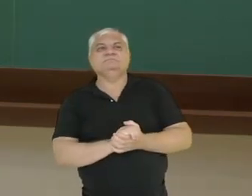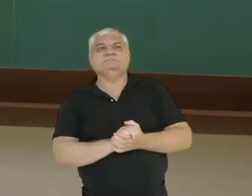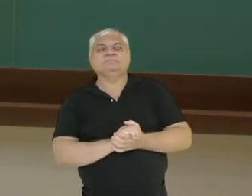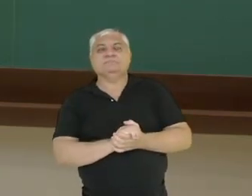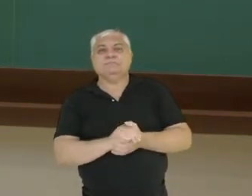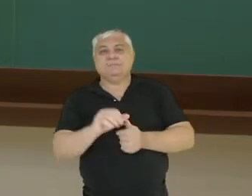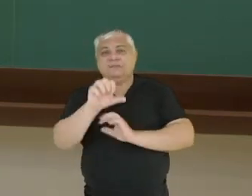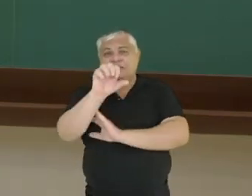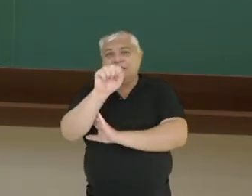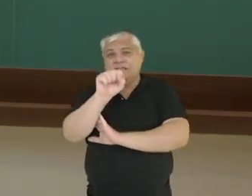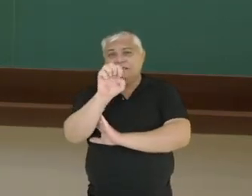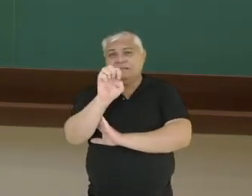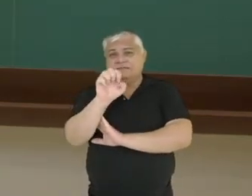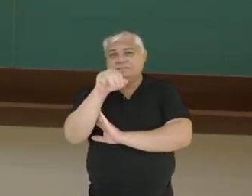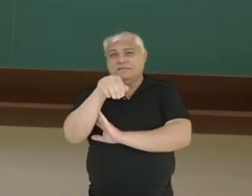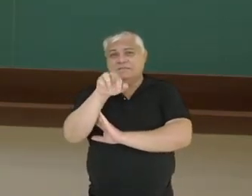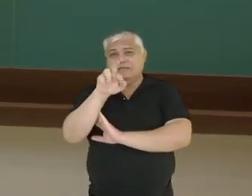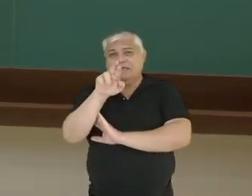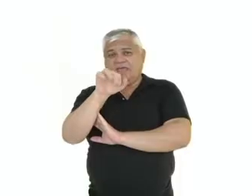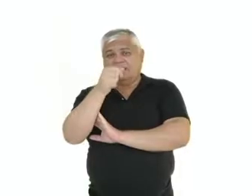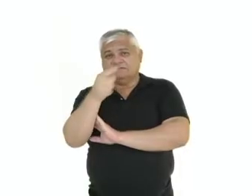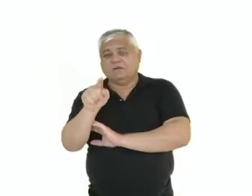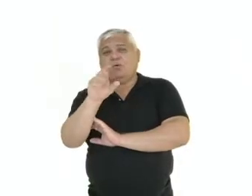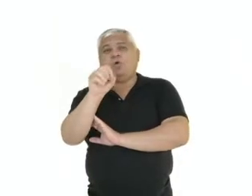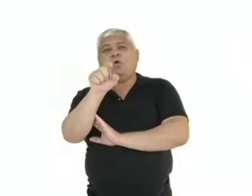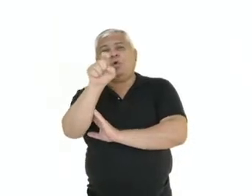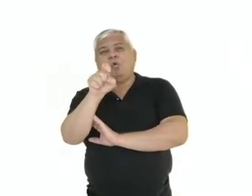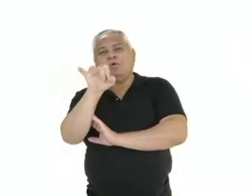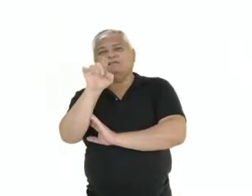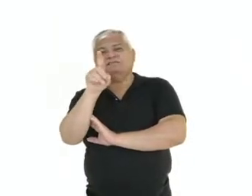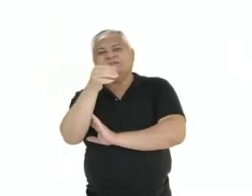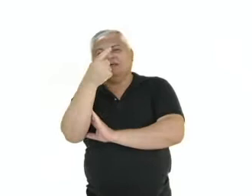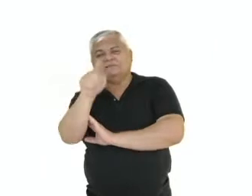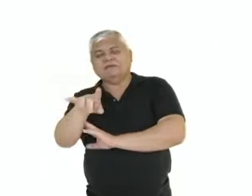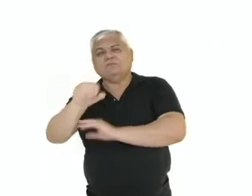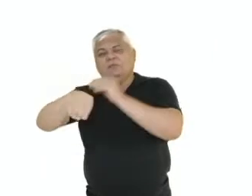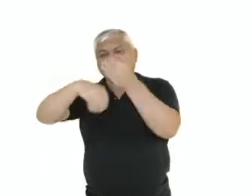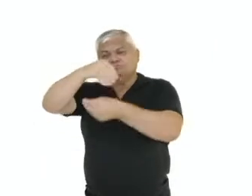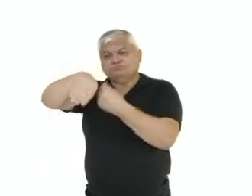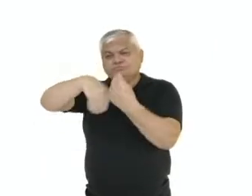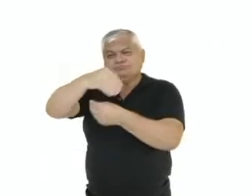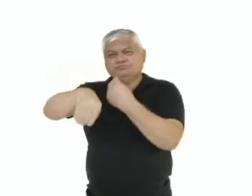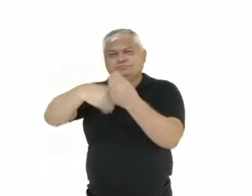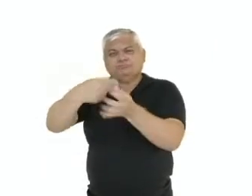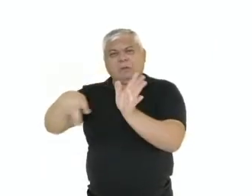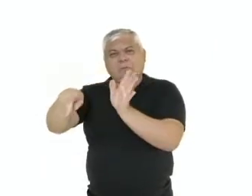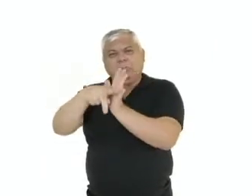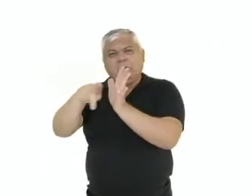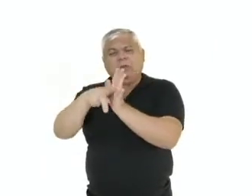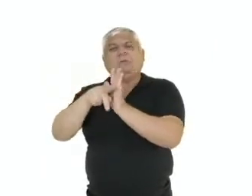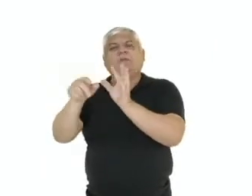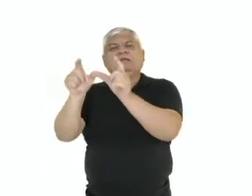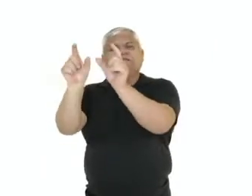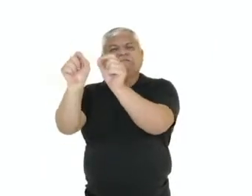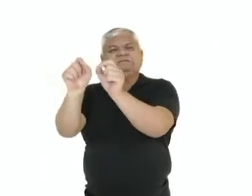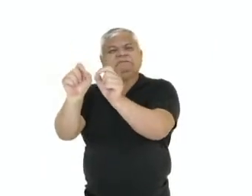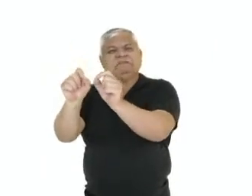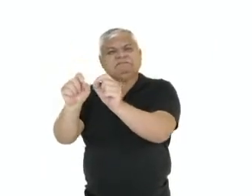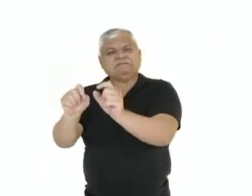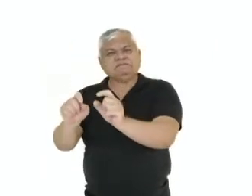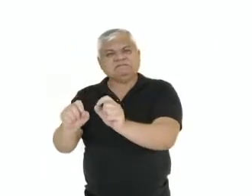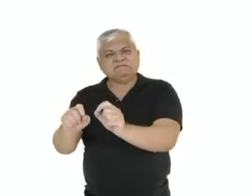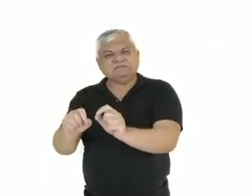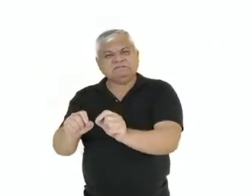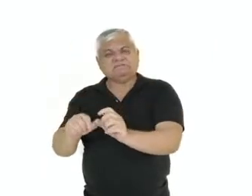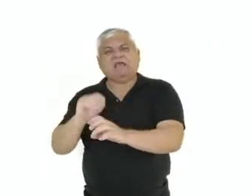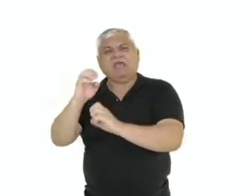A semirreação de oxidação apresenta reagentes e produtos que participam do processo de oxidação e os